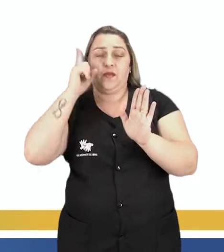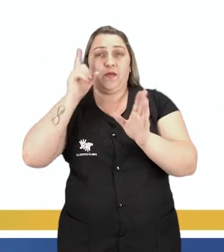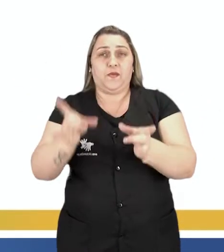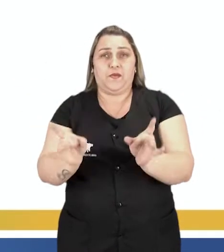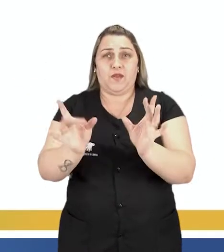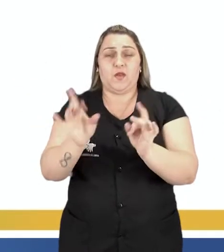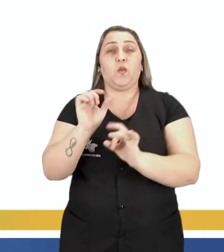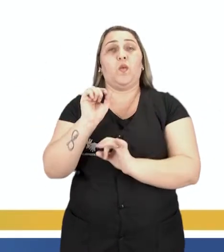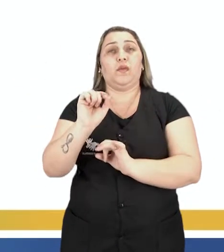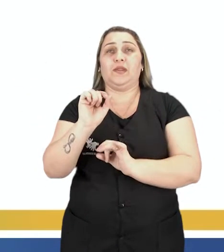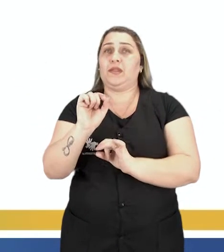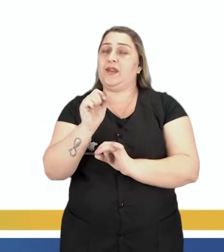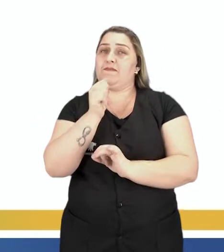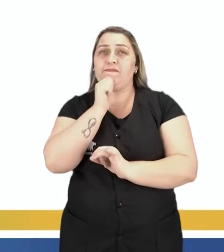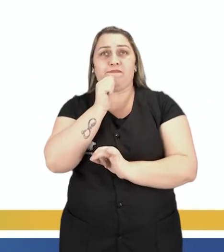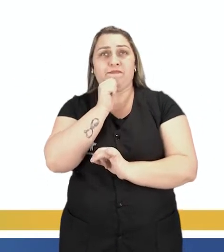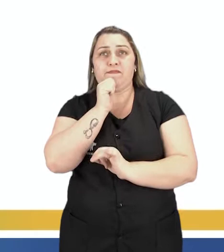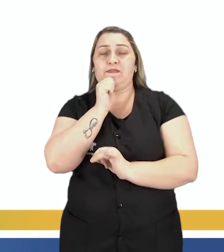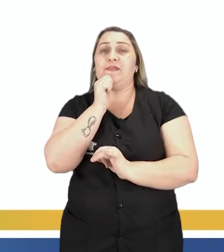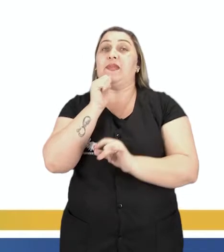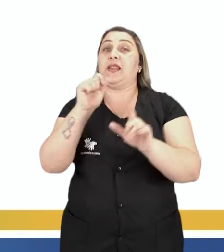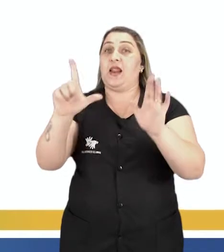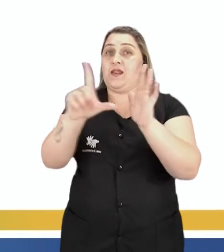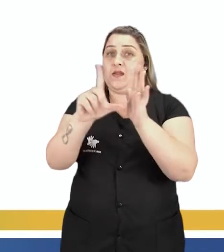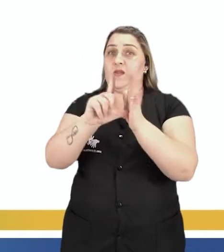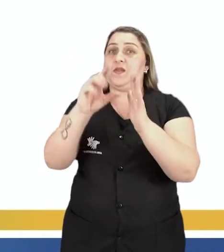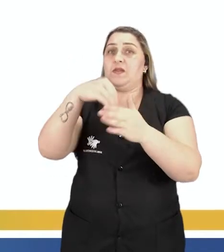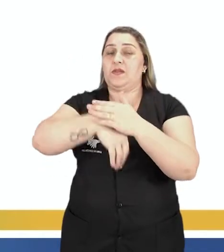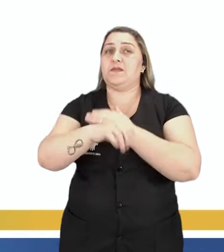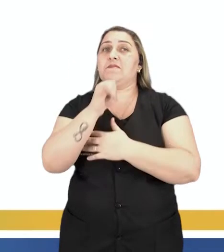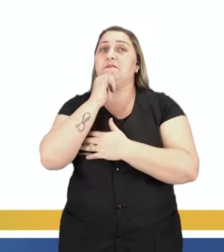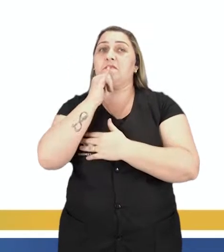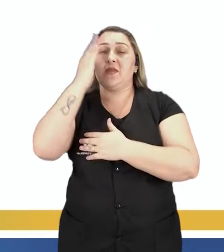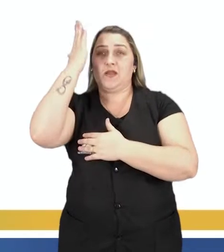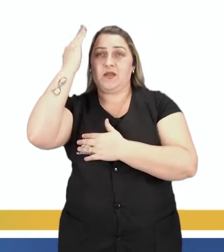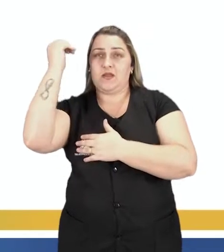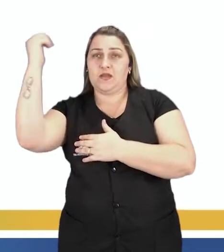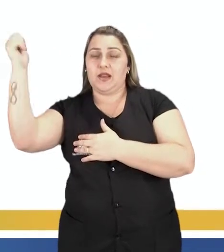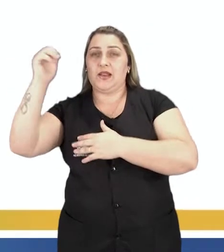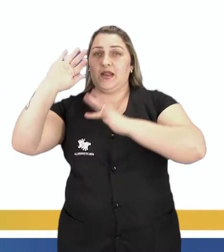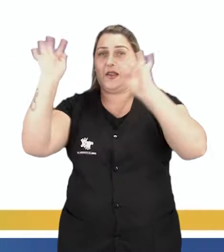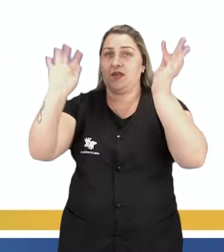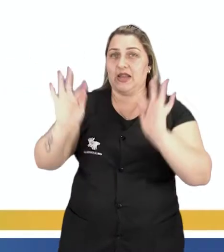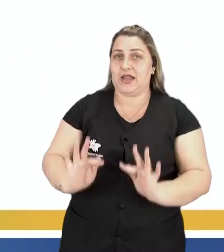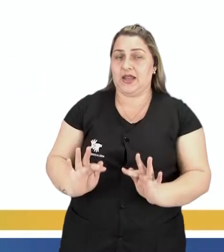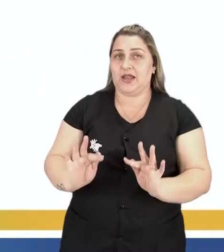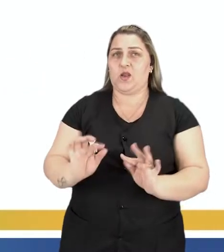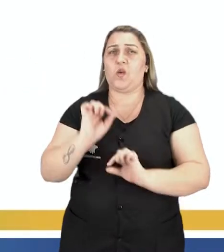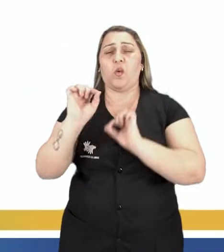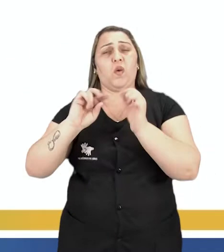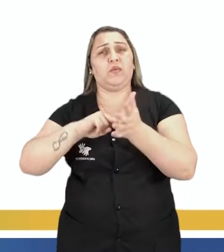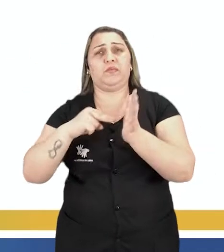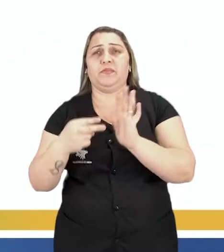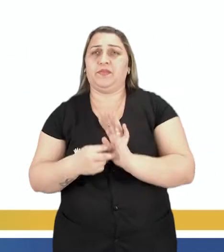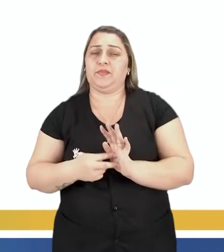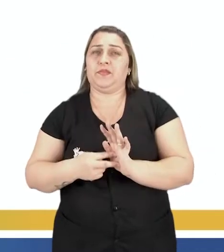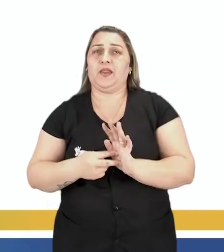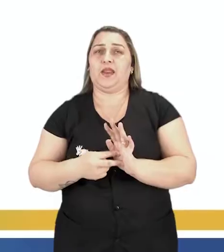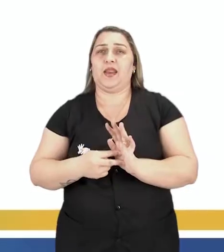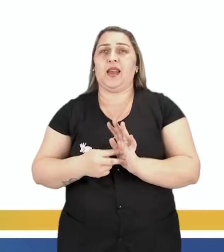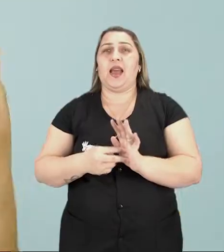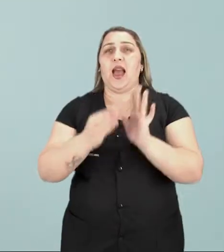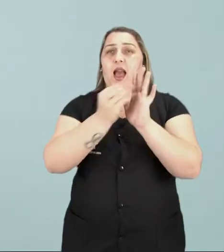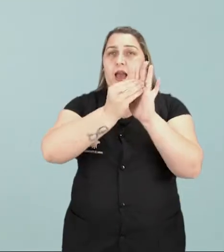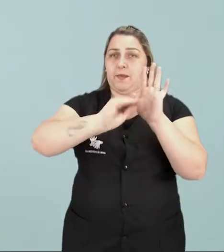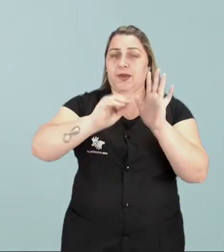vender o que não está disponível nas prateleiras, o sucesso e a felicidade. O que isso quer dizer? Gente, que a